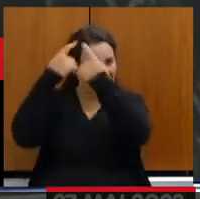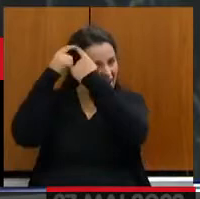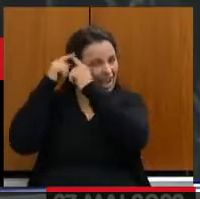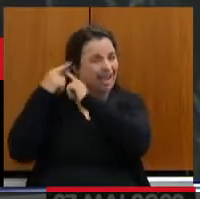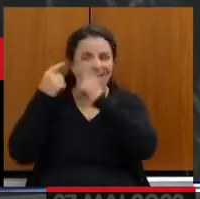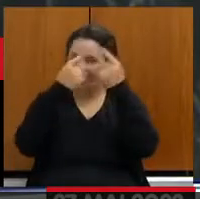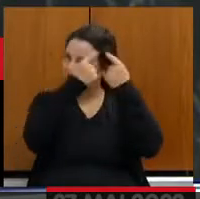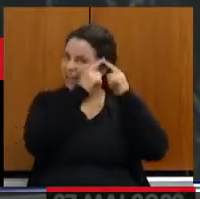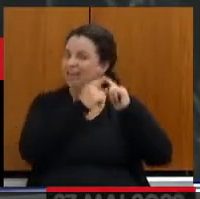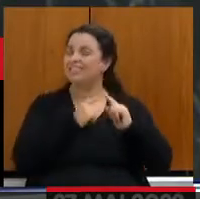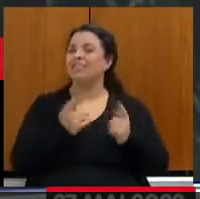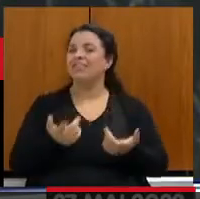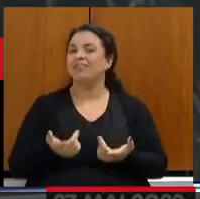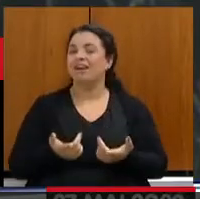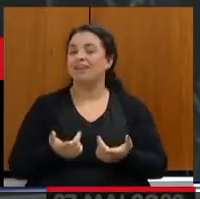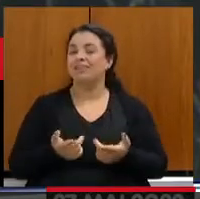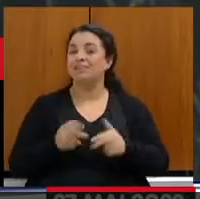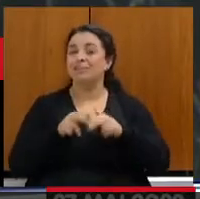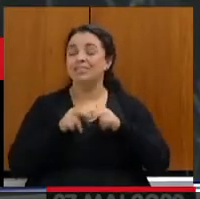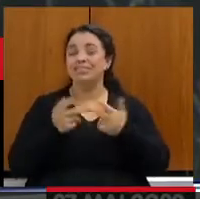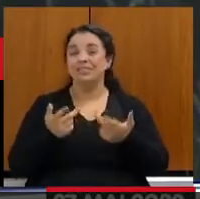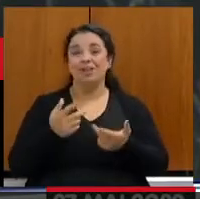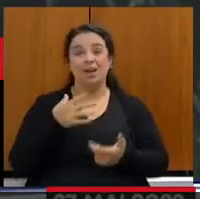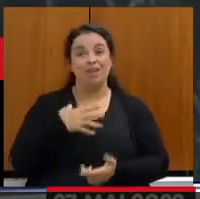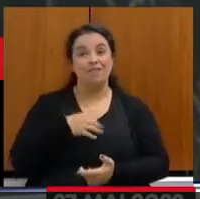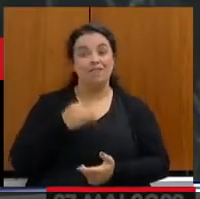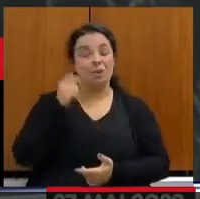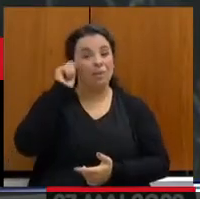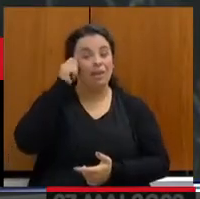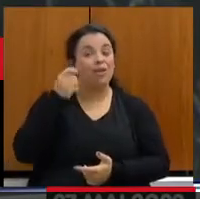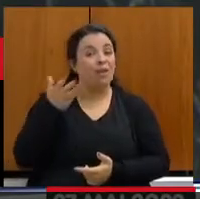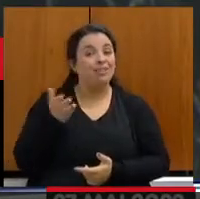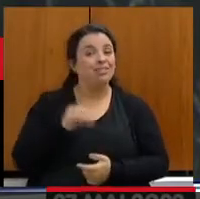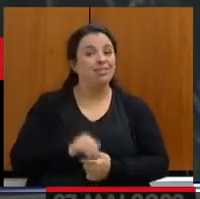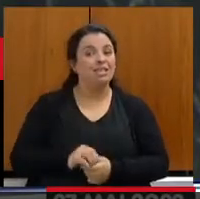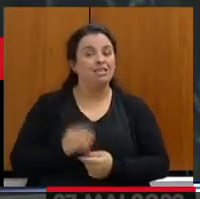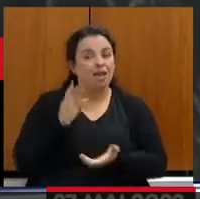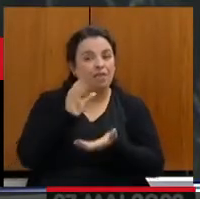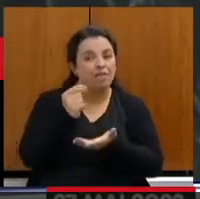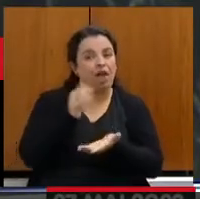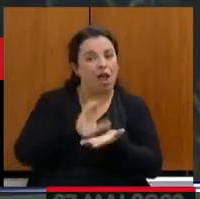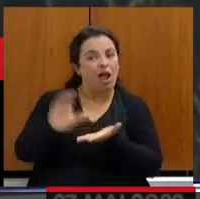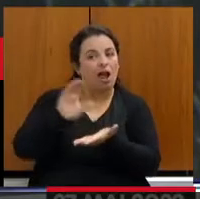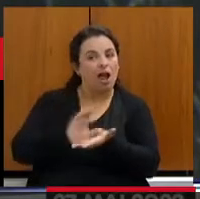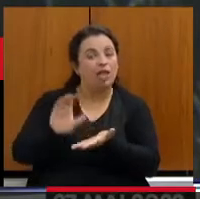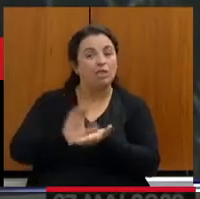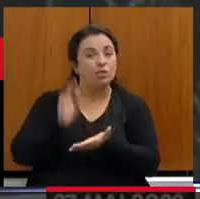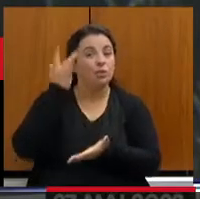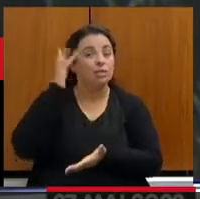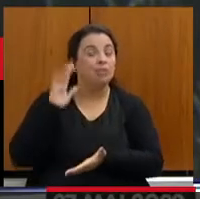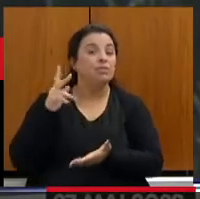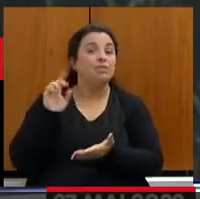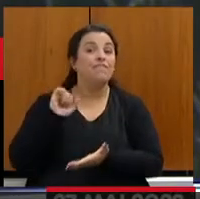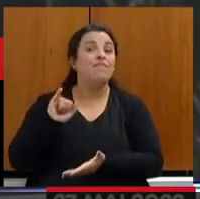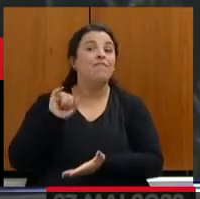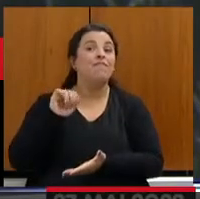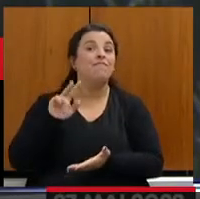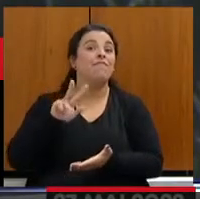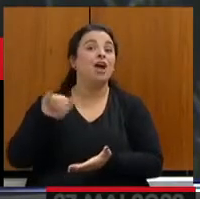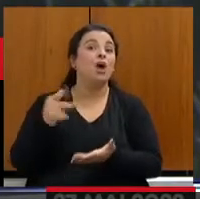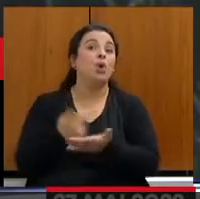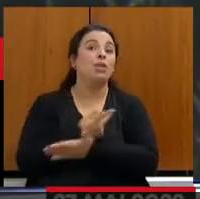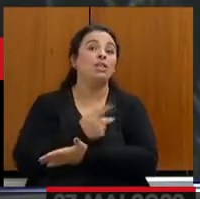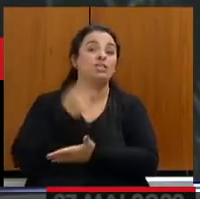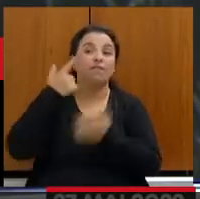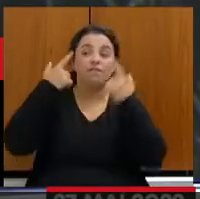filho preto é assim né você investe investe eu não sabe se a violência vai destruir todo dia a gente reza o triplo é a